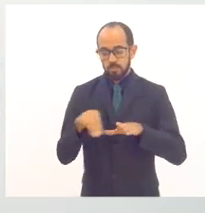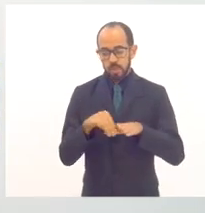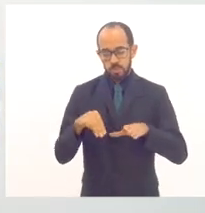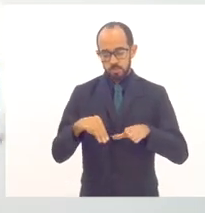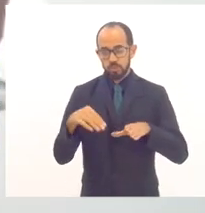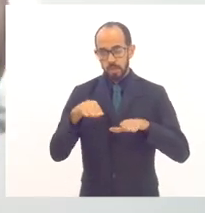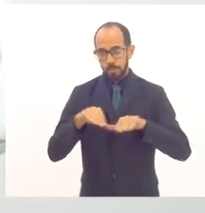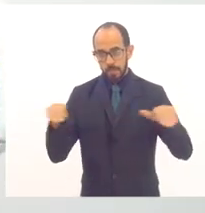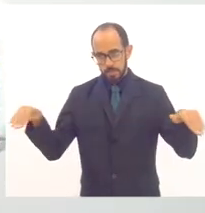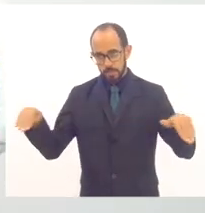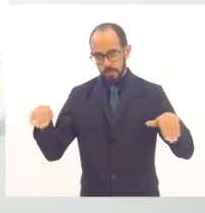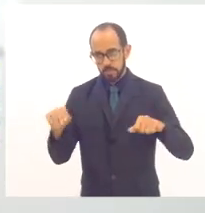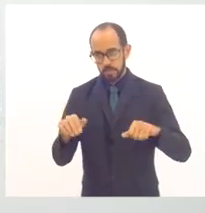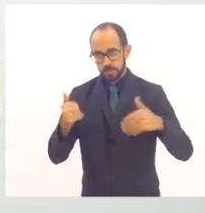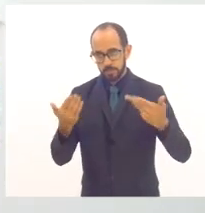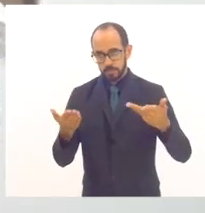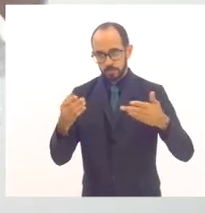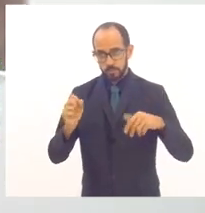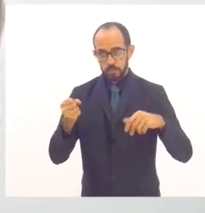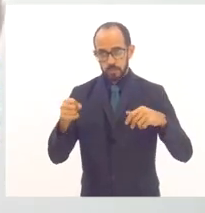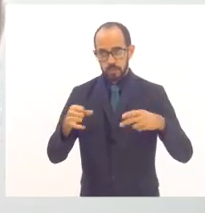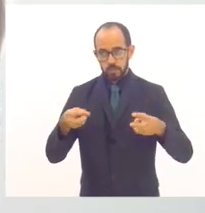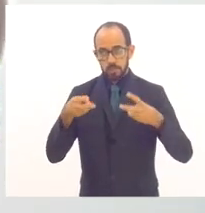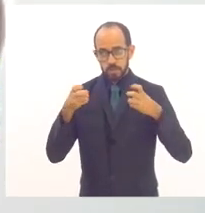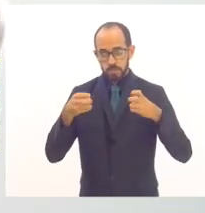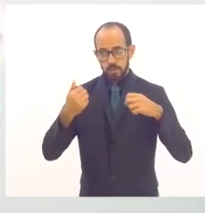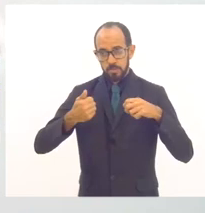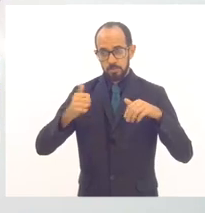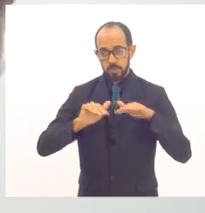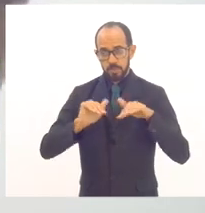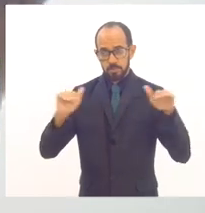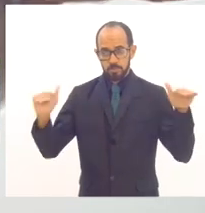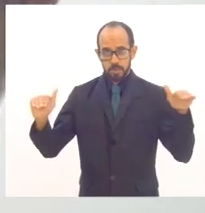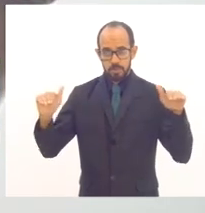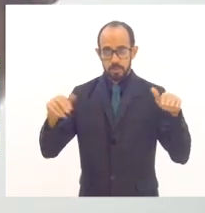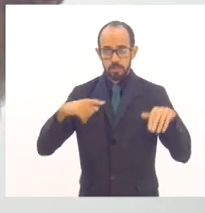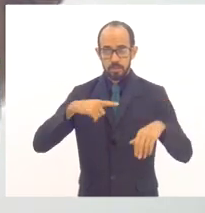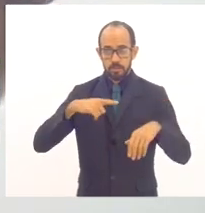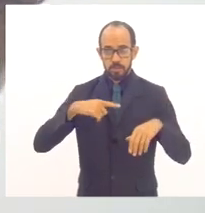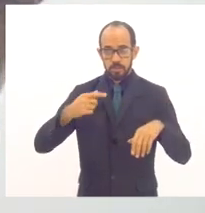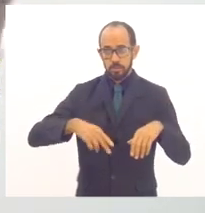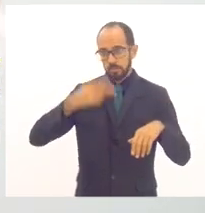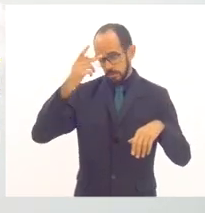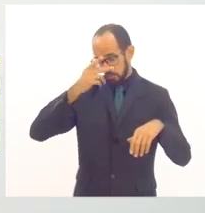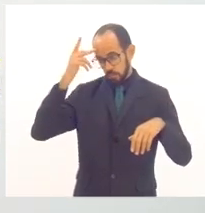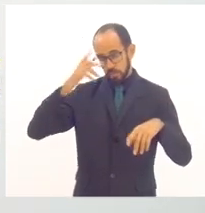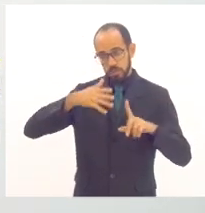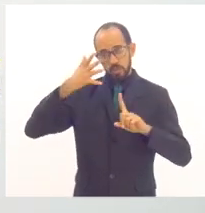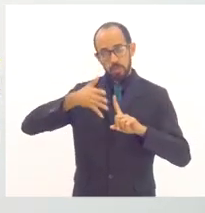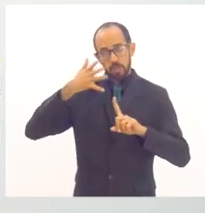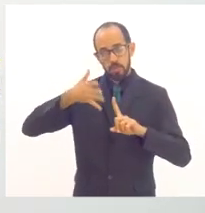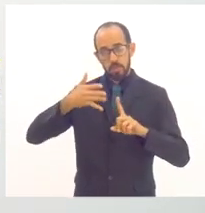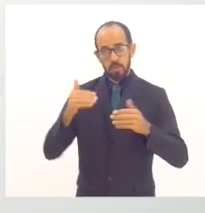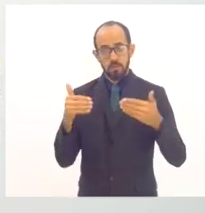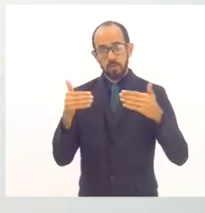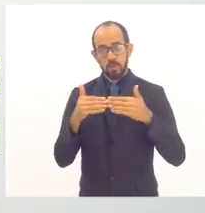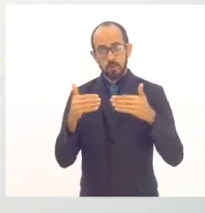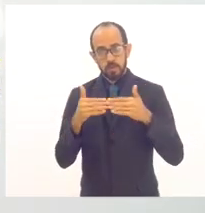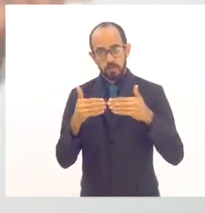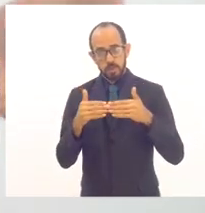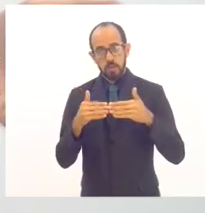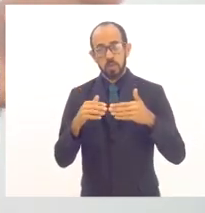mesa. Então, se nós formos ver nessa primeira mesa... Tem pessoas que se manifestaram